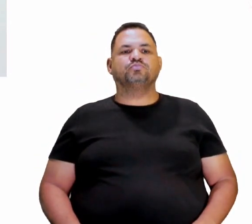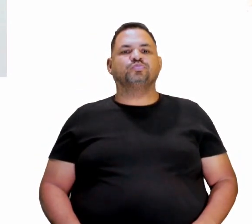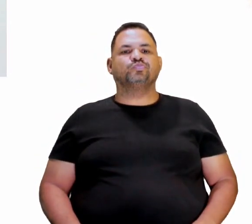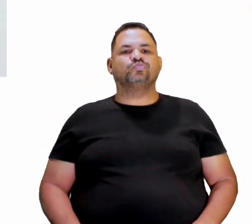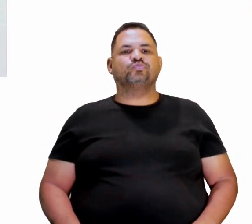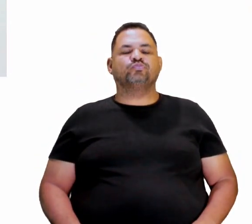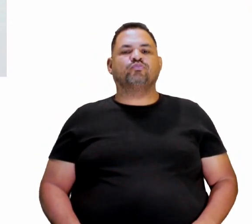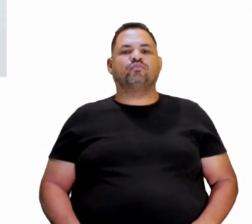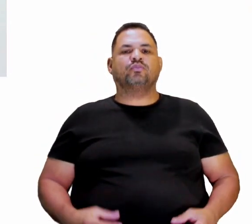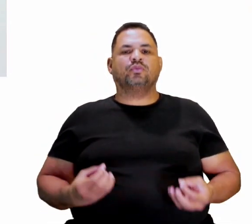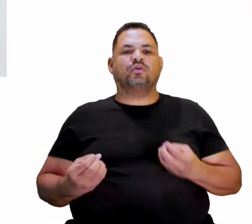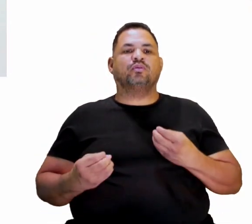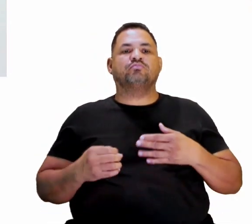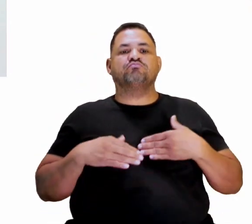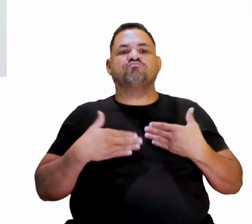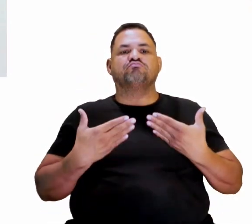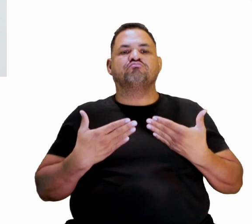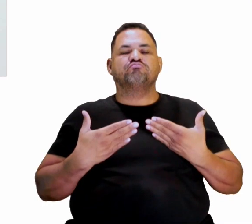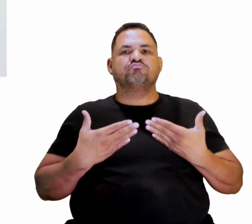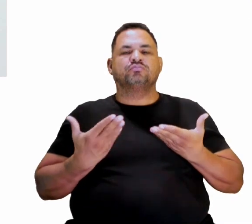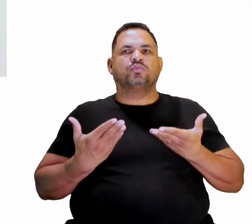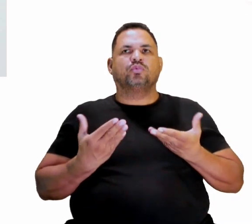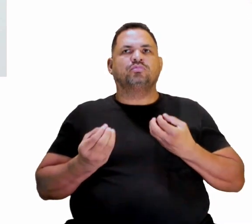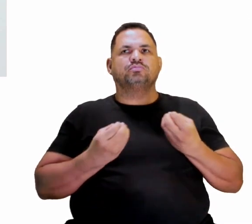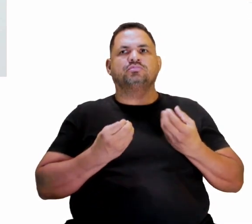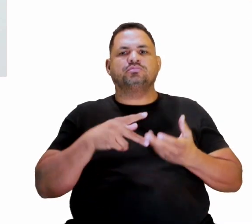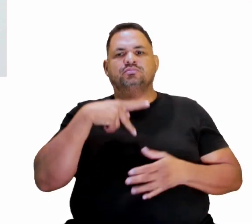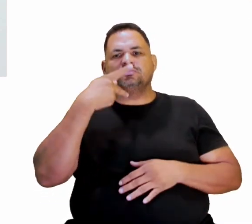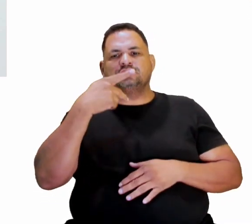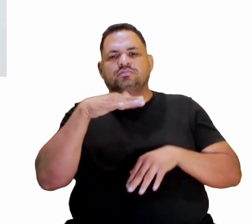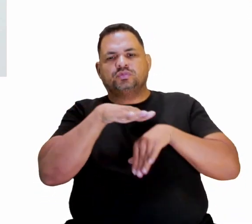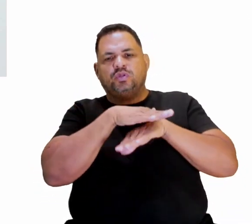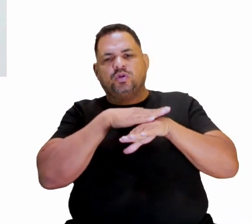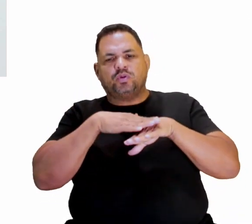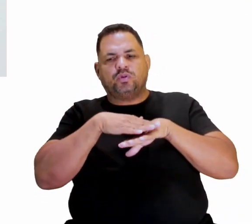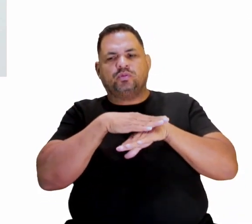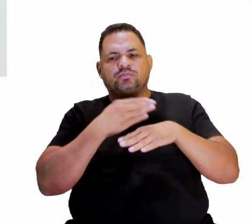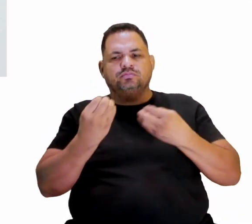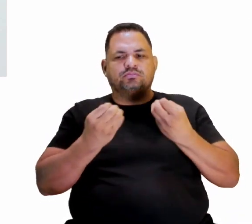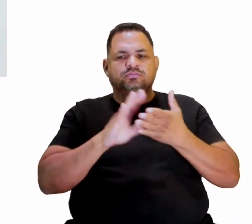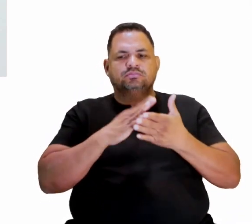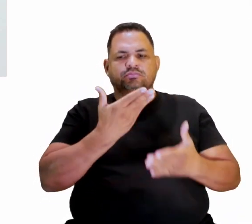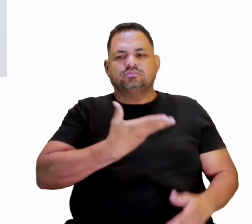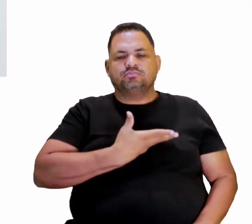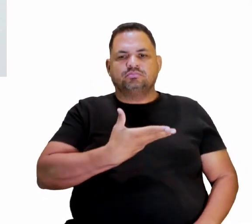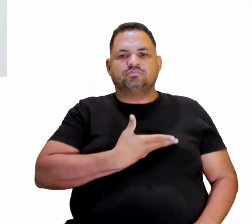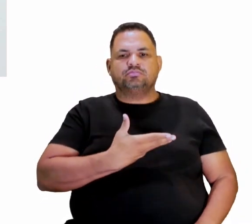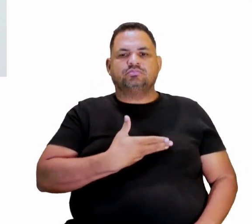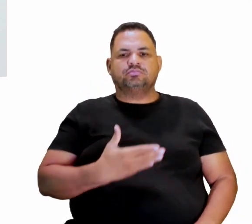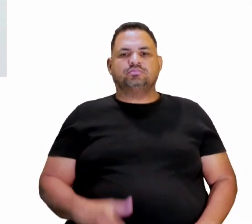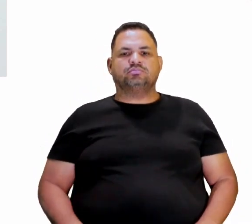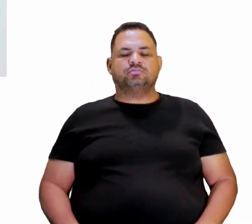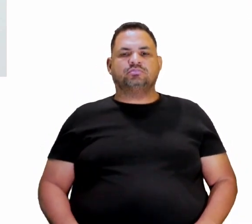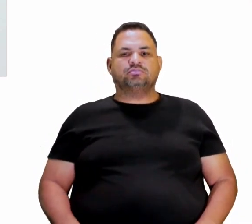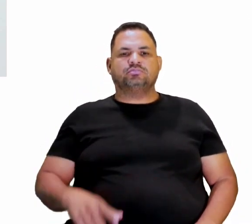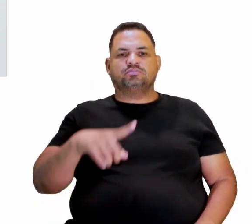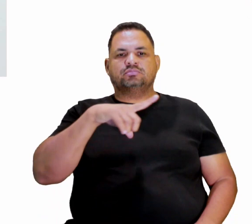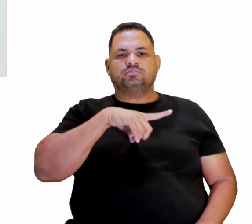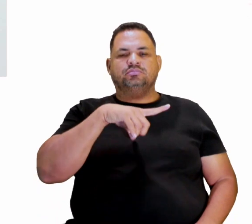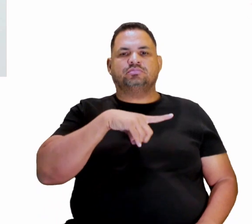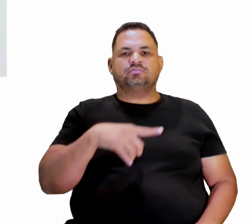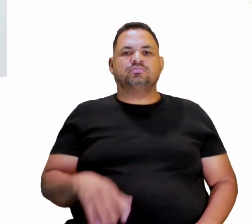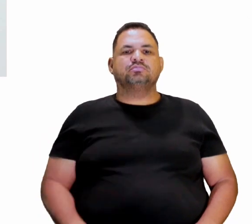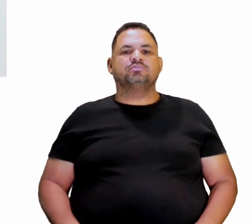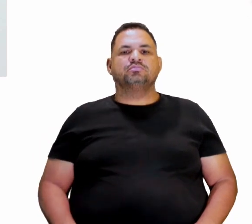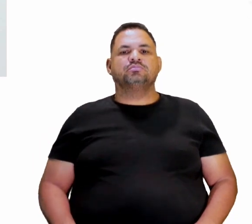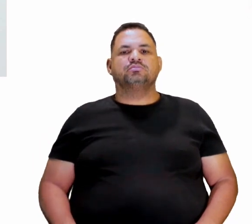friends? Com que frequência você fala? Você conversa com seus amigos? E aí aqui temos